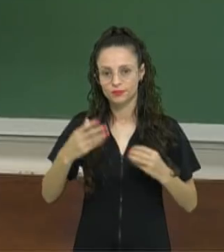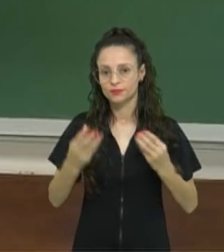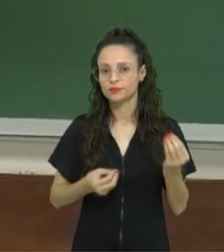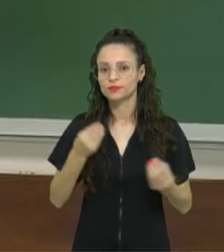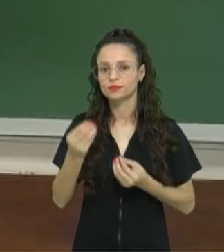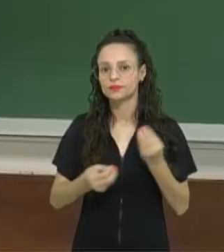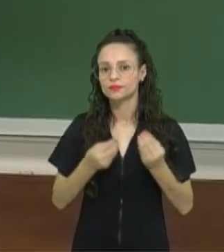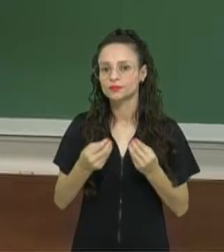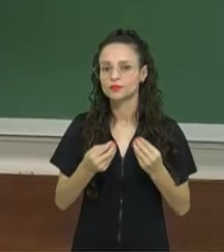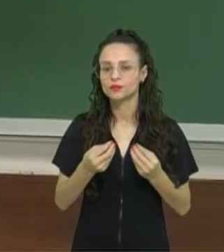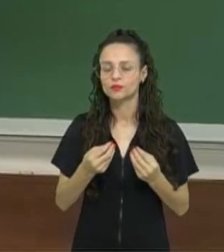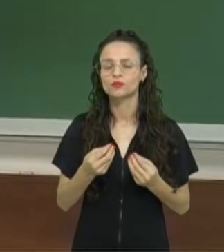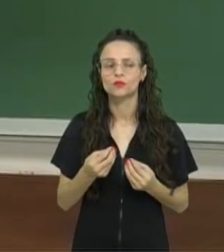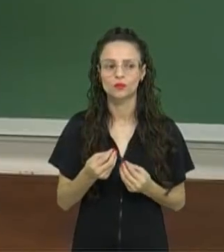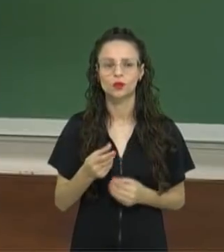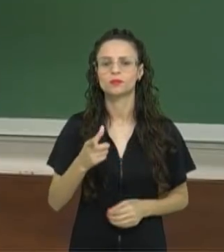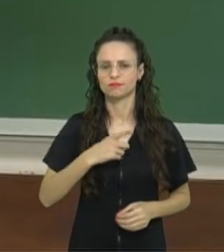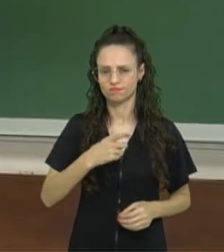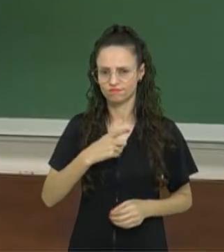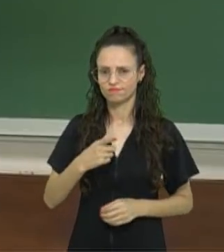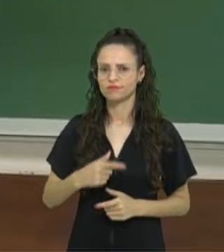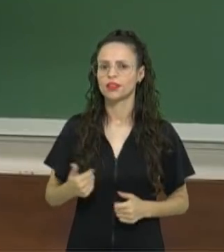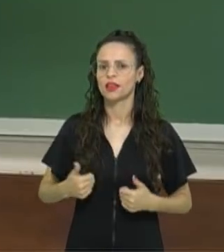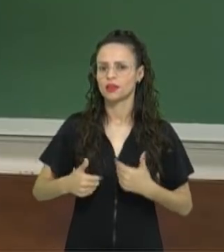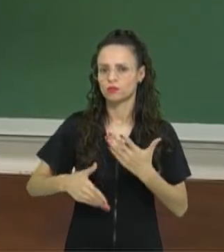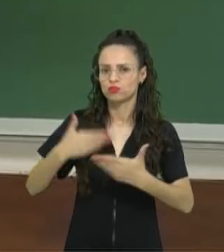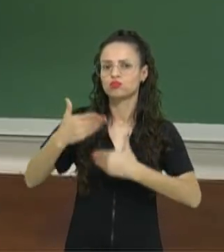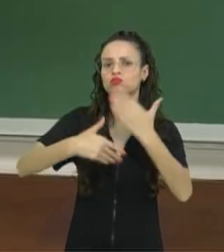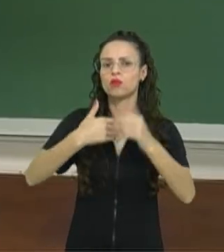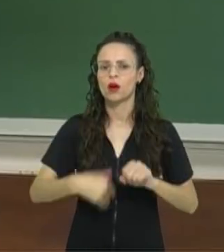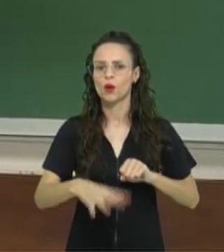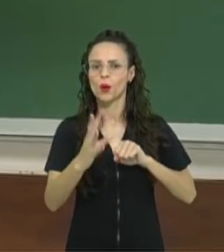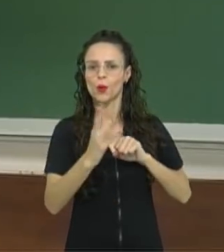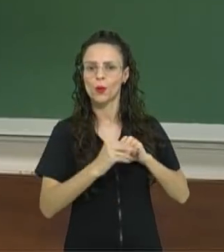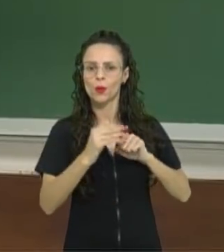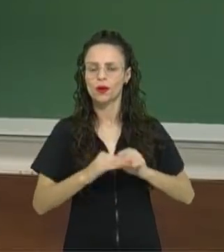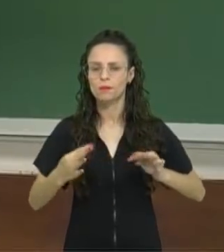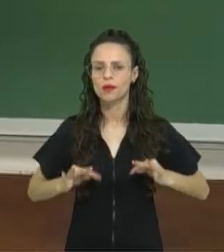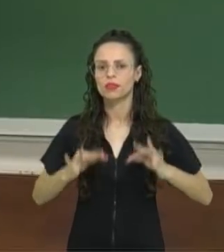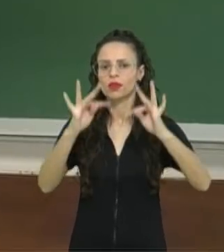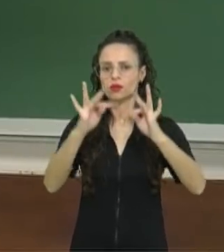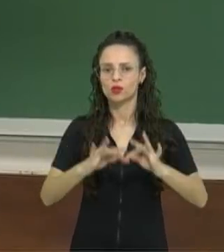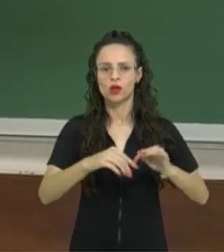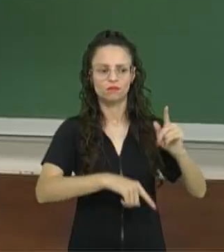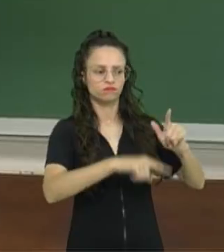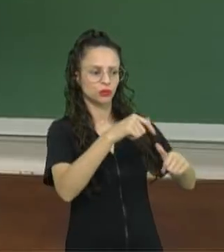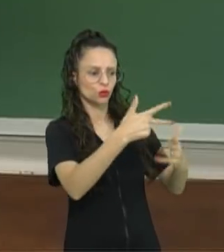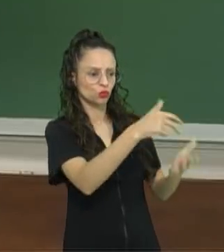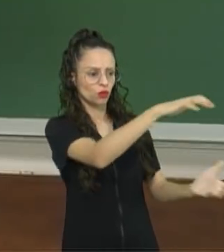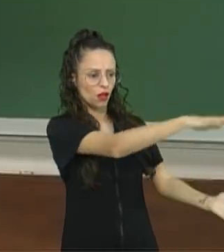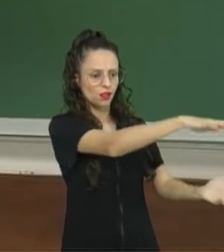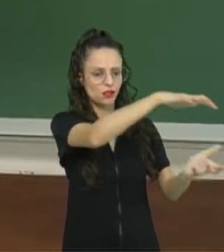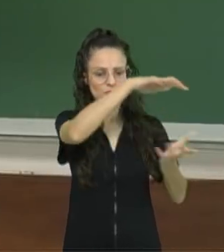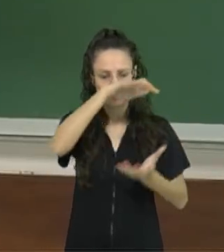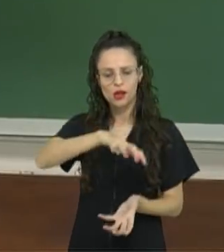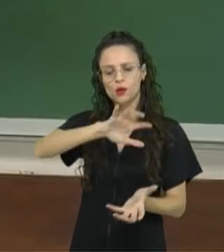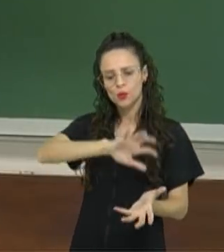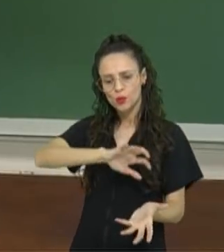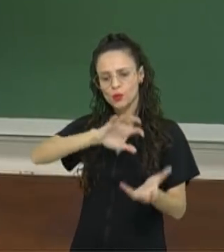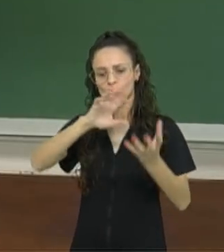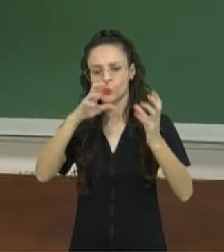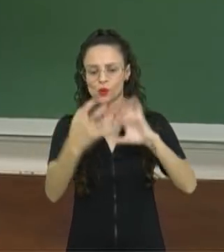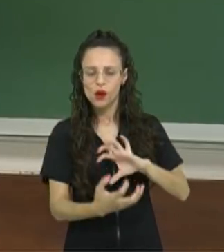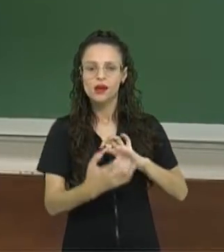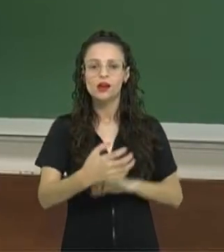Como há conhecimento tecnológico, né, nessa transformação dos recursos em produtos, o